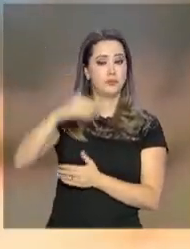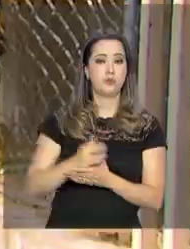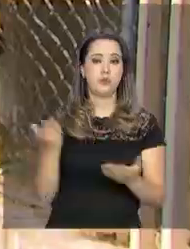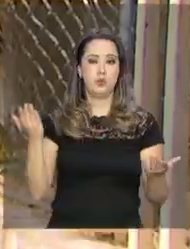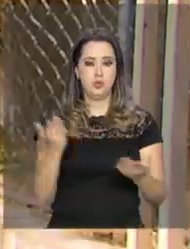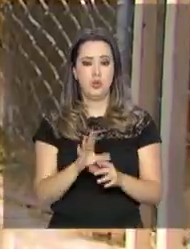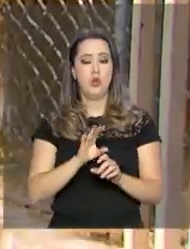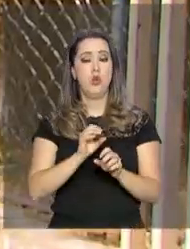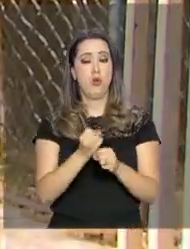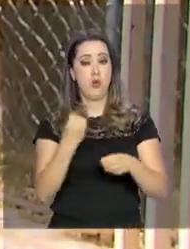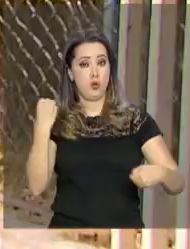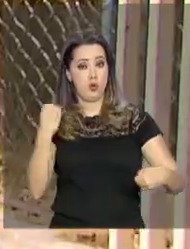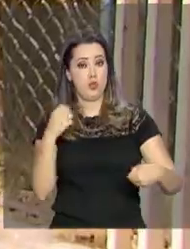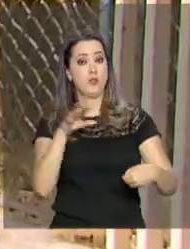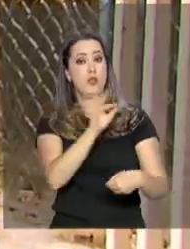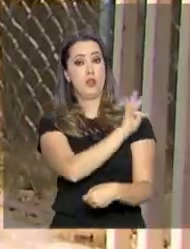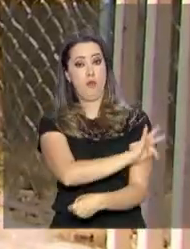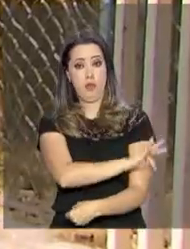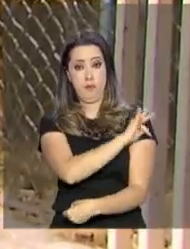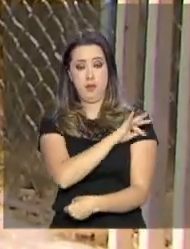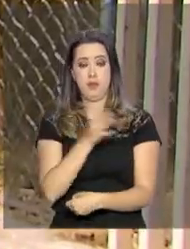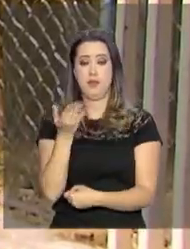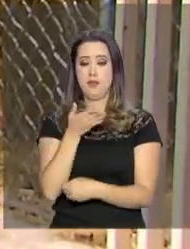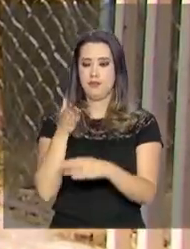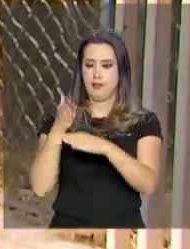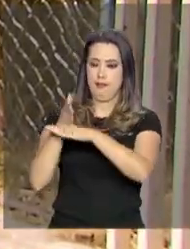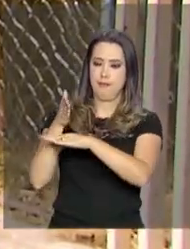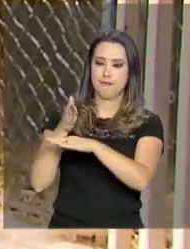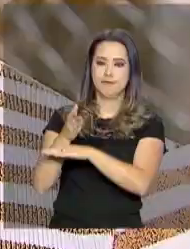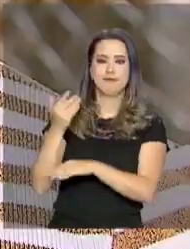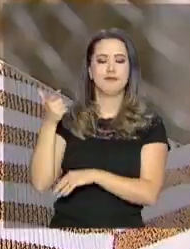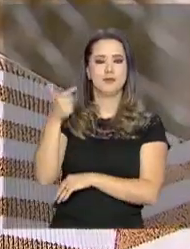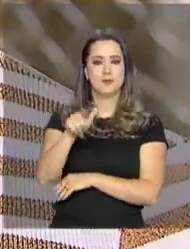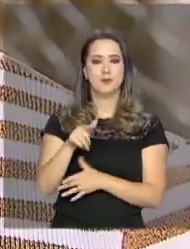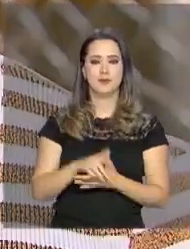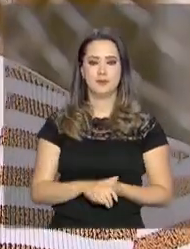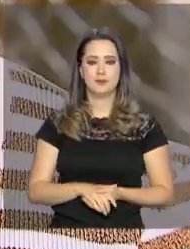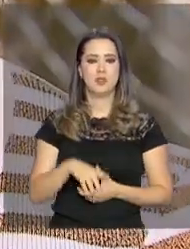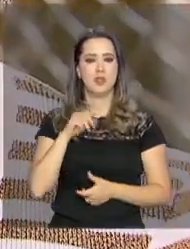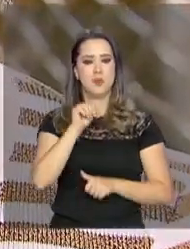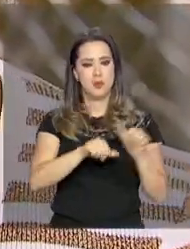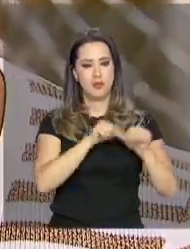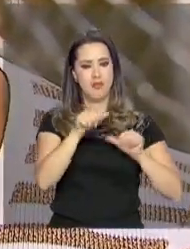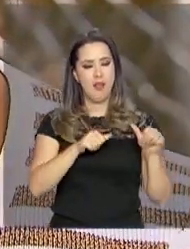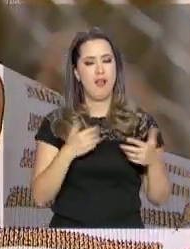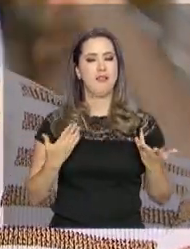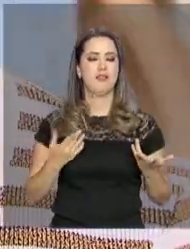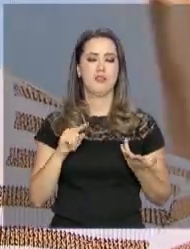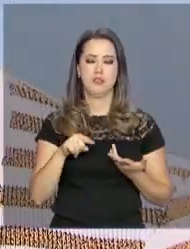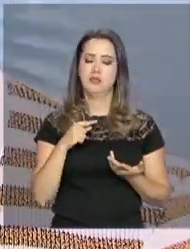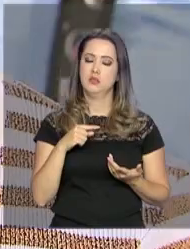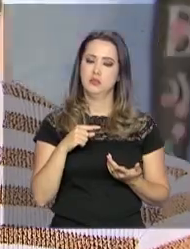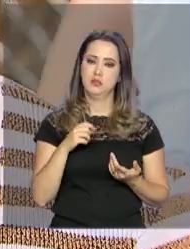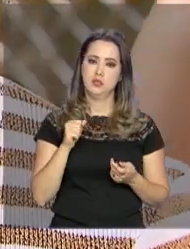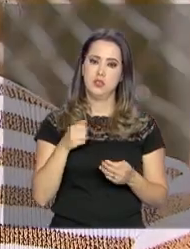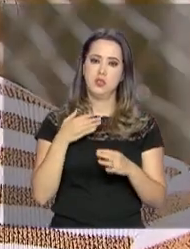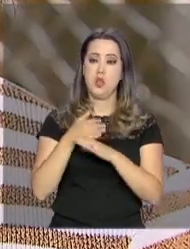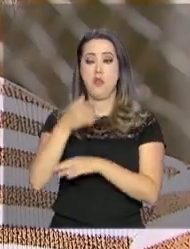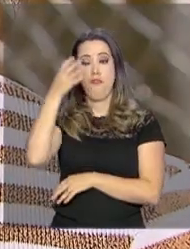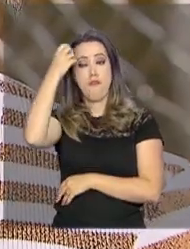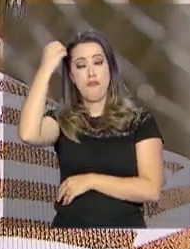concluiu o ensino fundamental e quer alçar vôos maiores vai mudar muita coisa vai mudar pra mim e